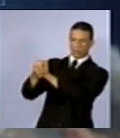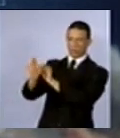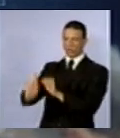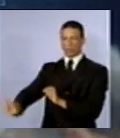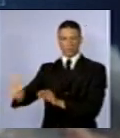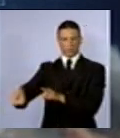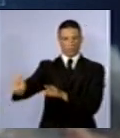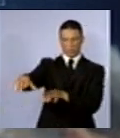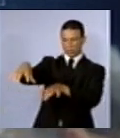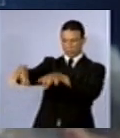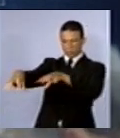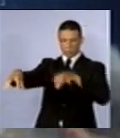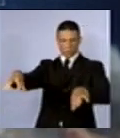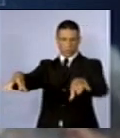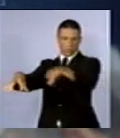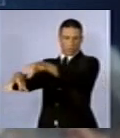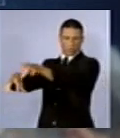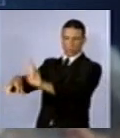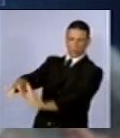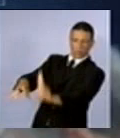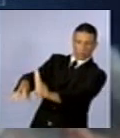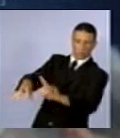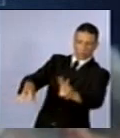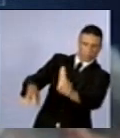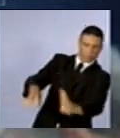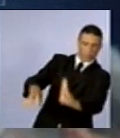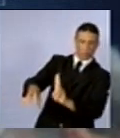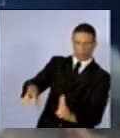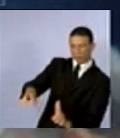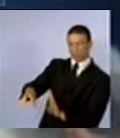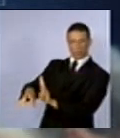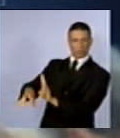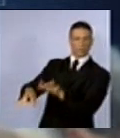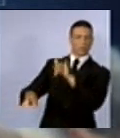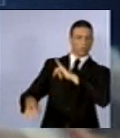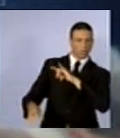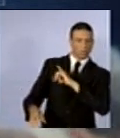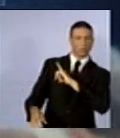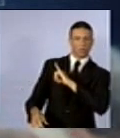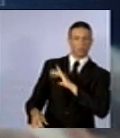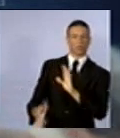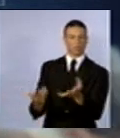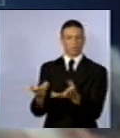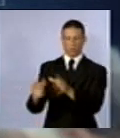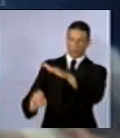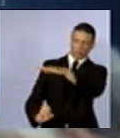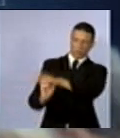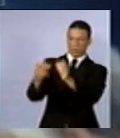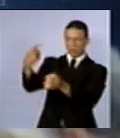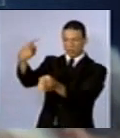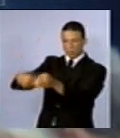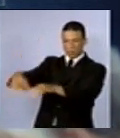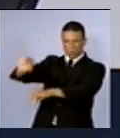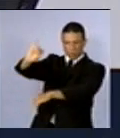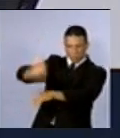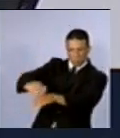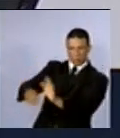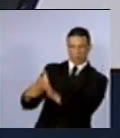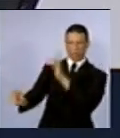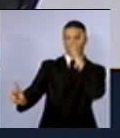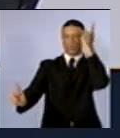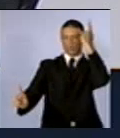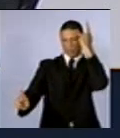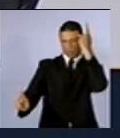as principais áreas de consumo e as principais subestações que interligam a área central da cidade. Ou seja,